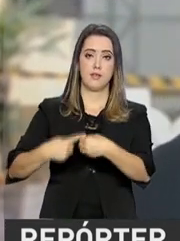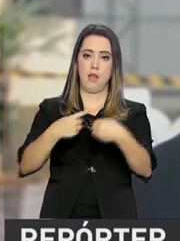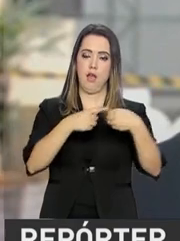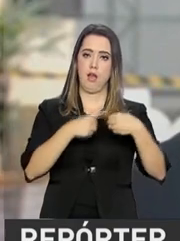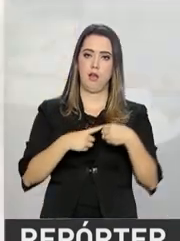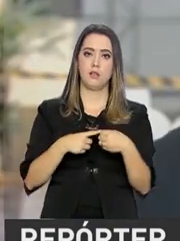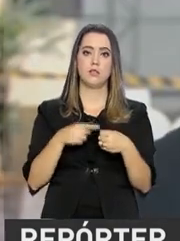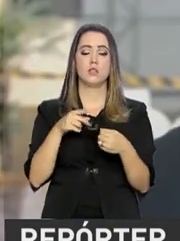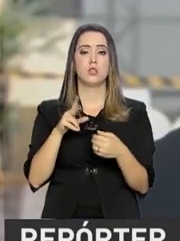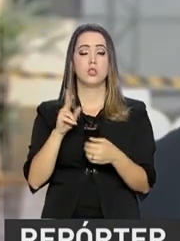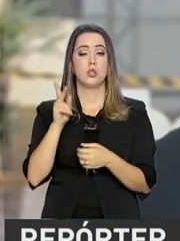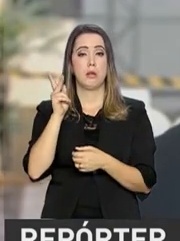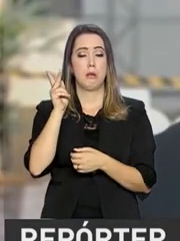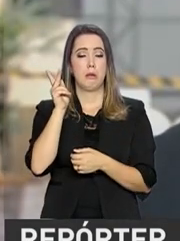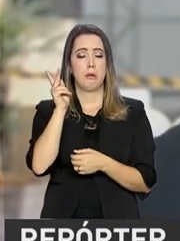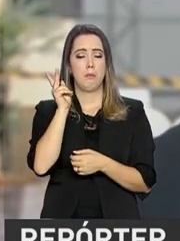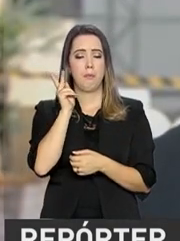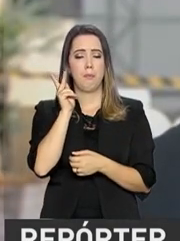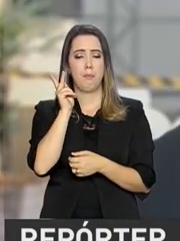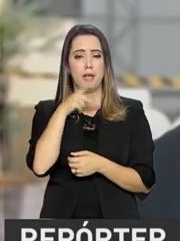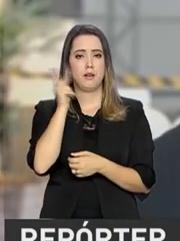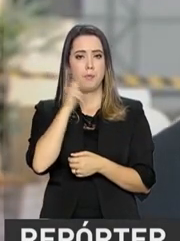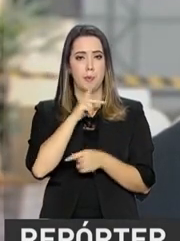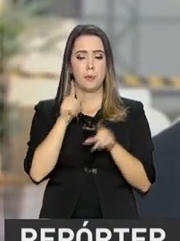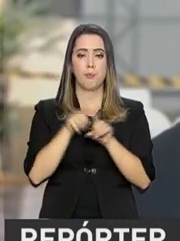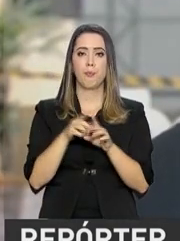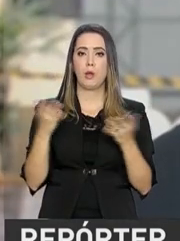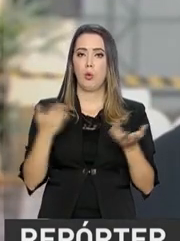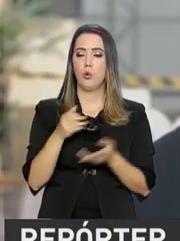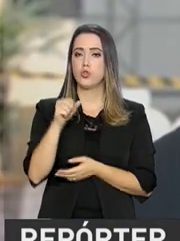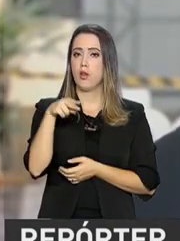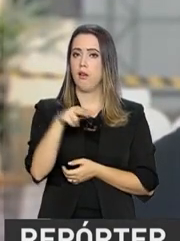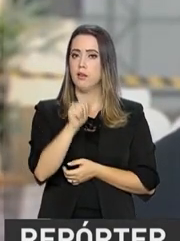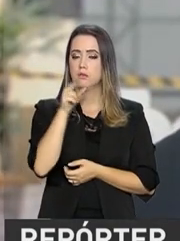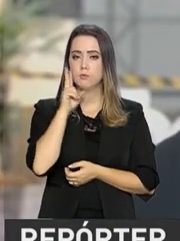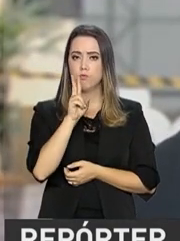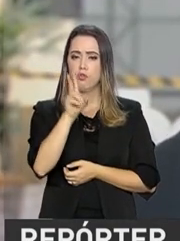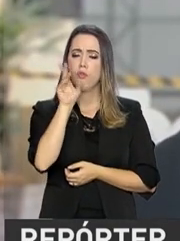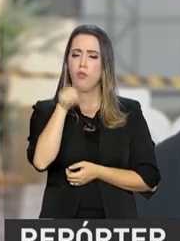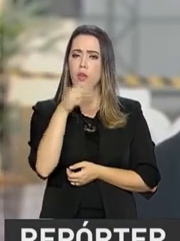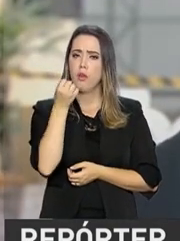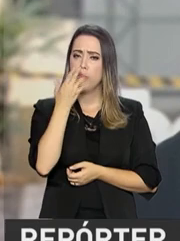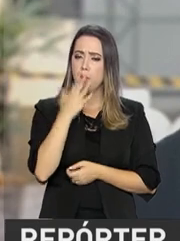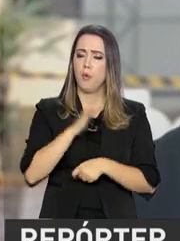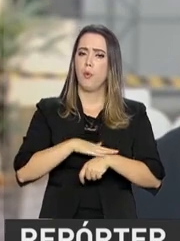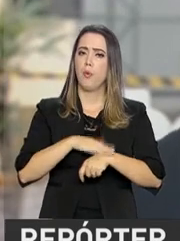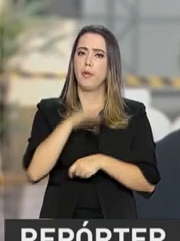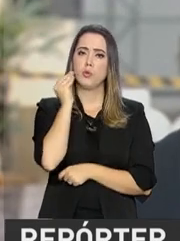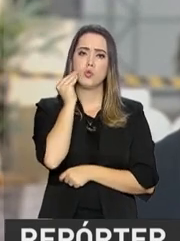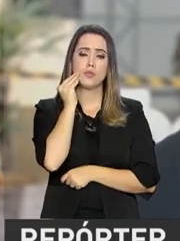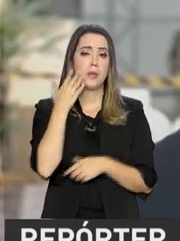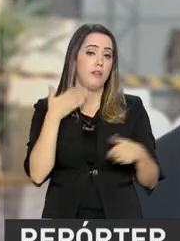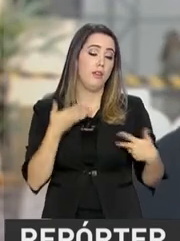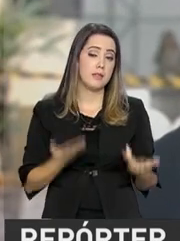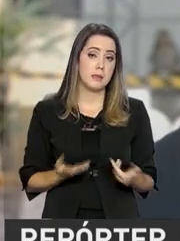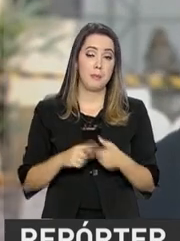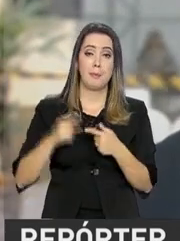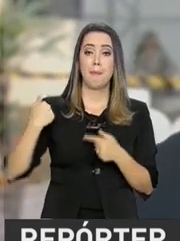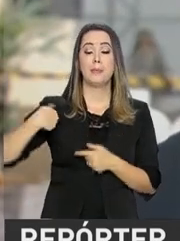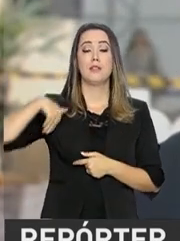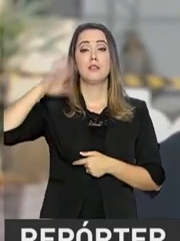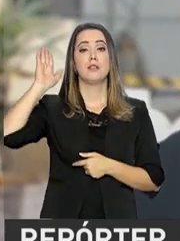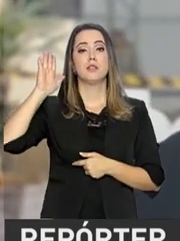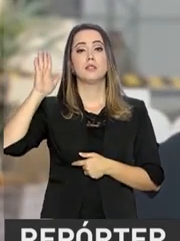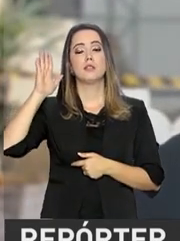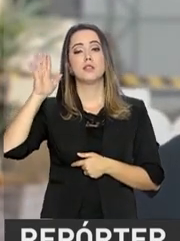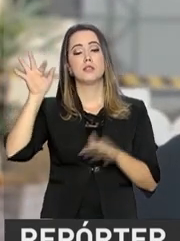paraibano por enquanto a avaliação da ana é bastante positiva sobre essa fase de teste e agora muito mais assim